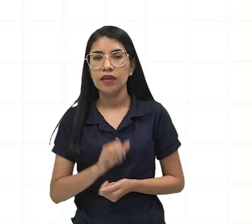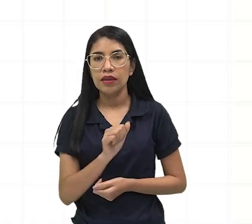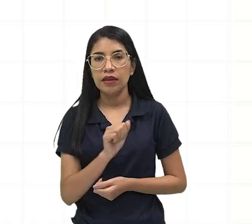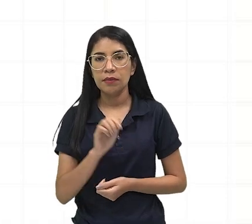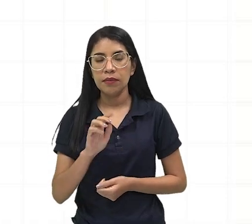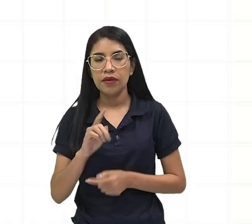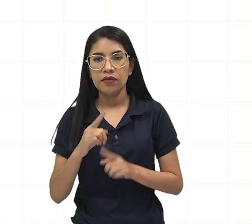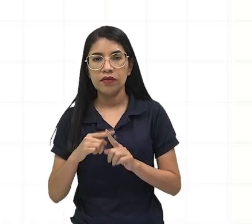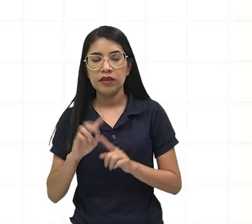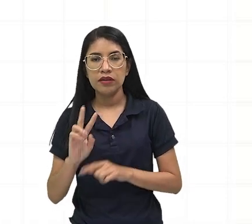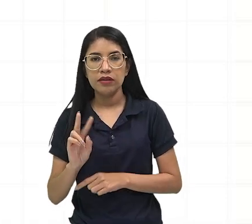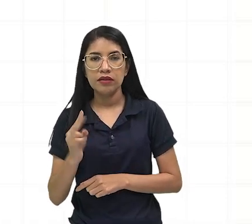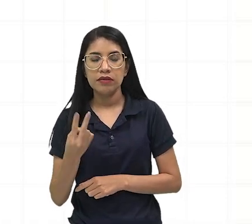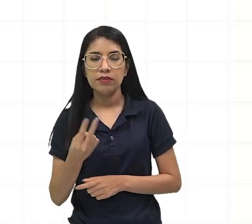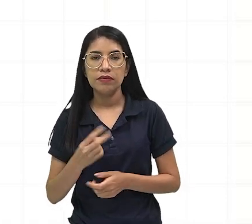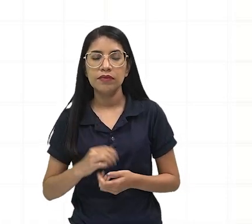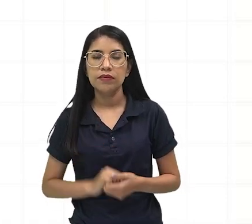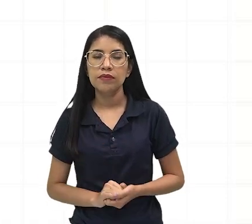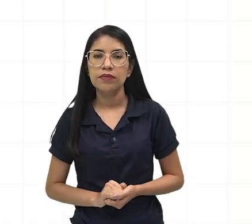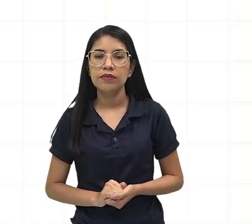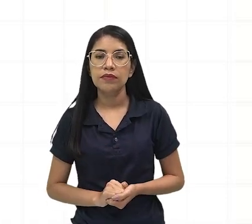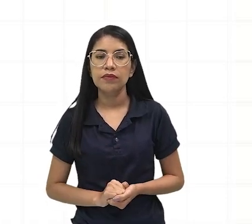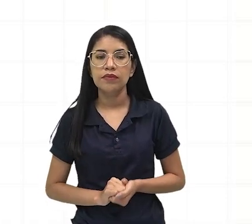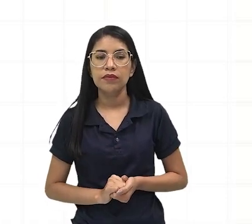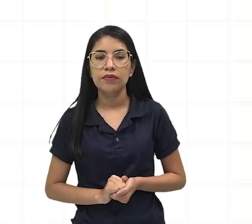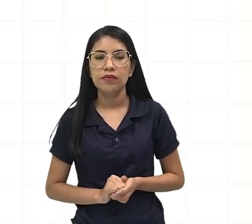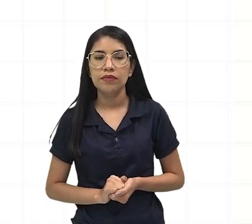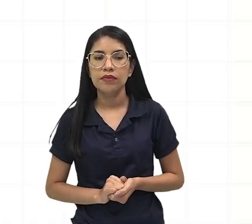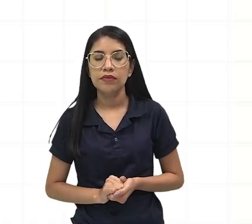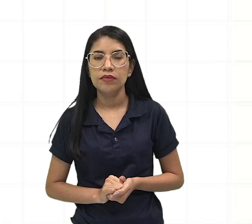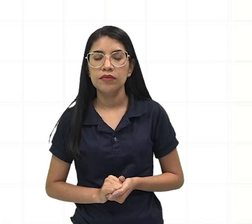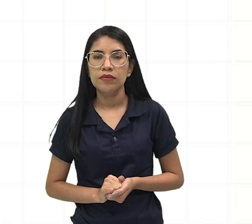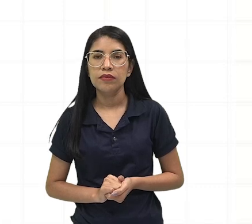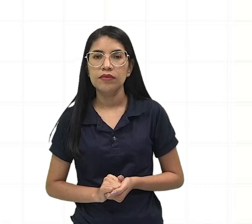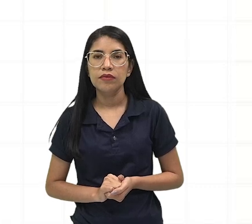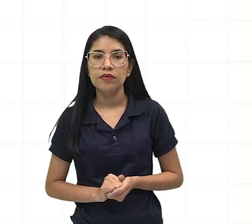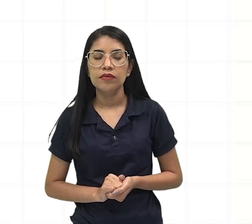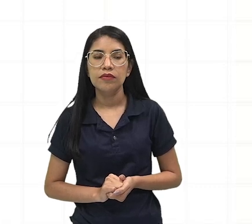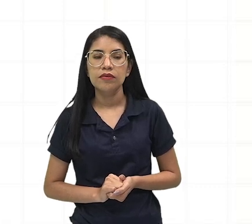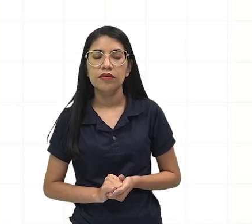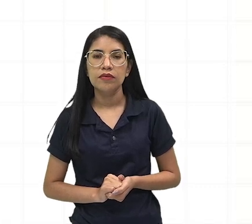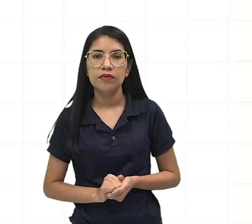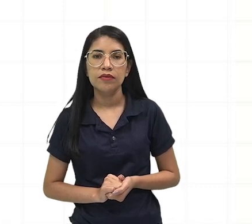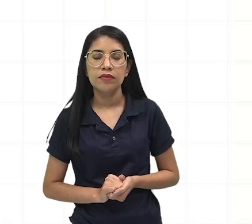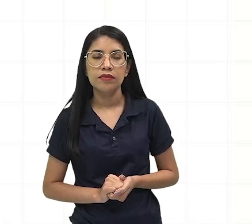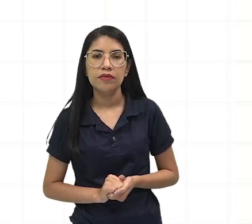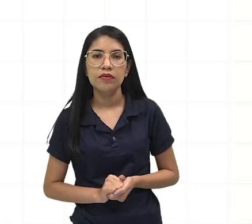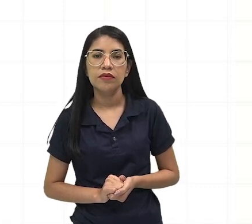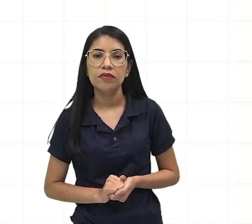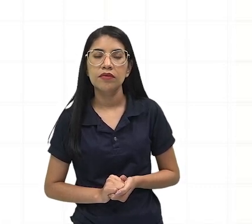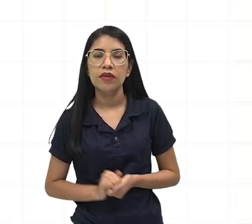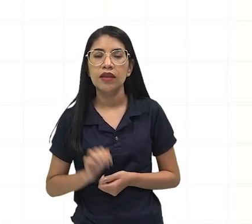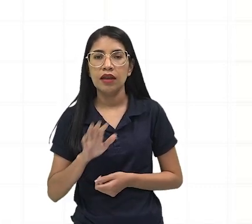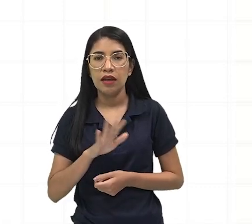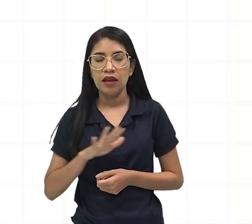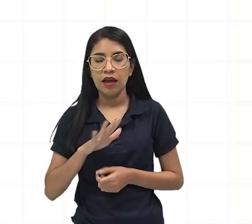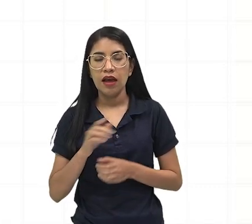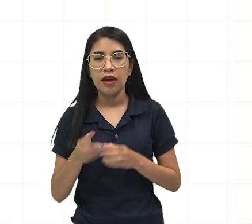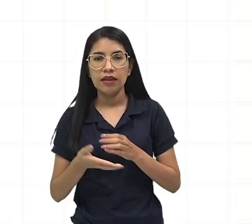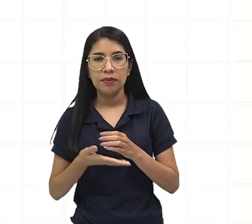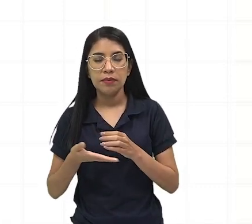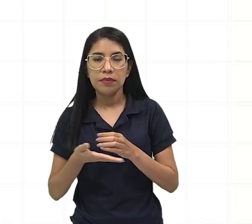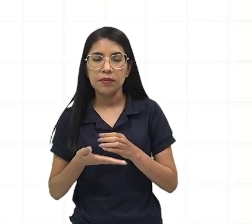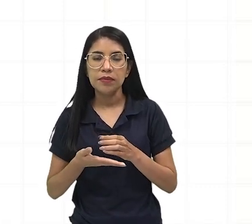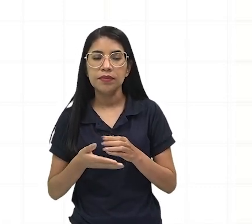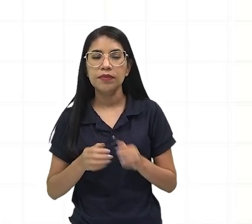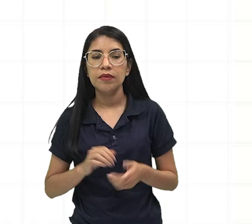sua altura. Né? Nós estamos falando aqui do cilindro reto. Então, a área da base é π